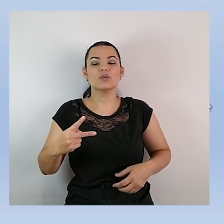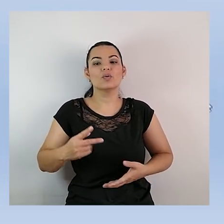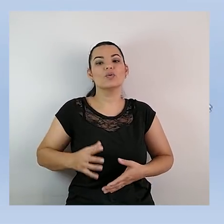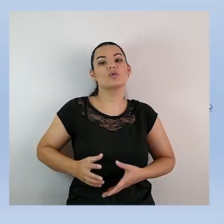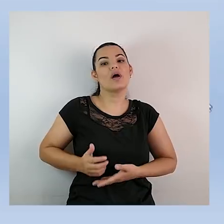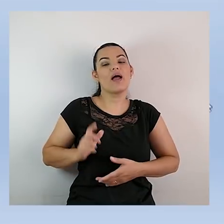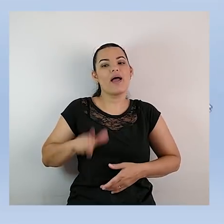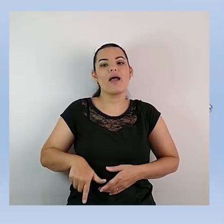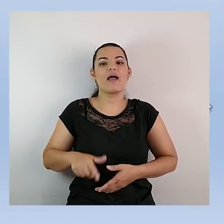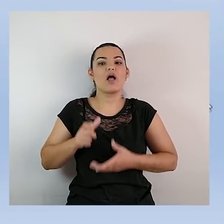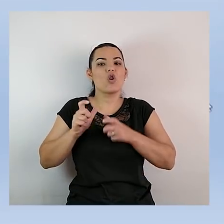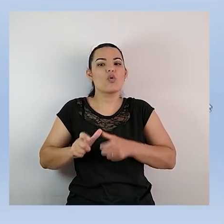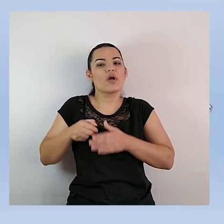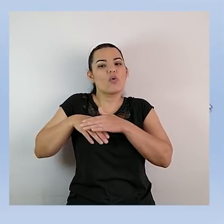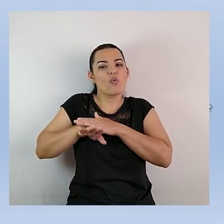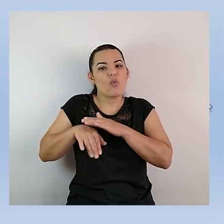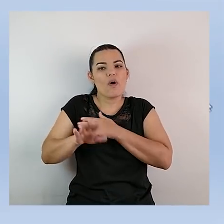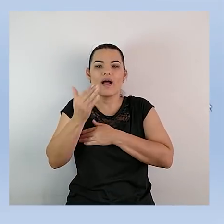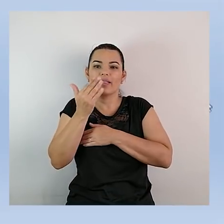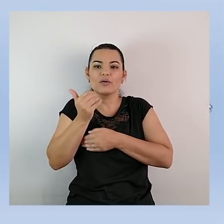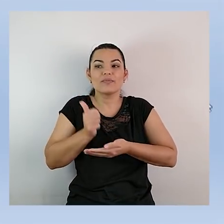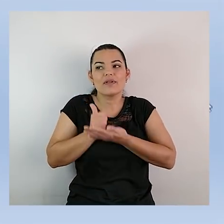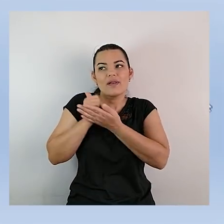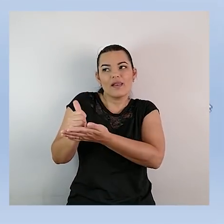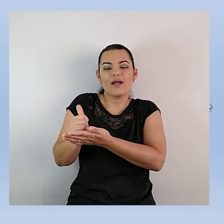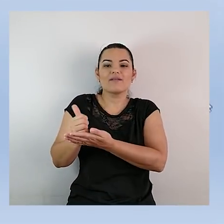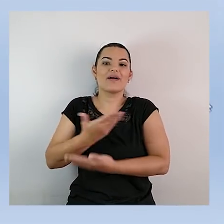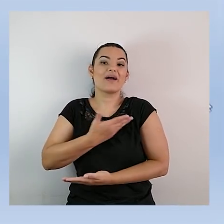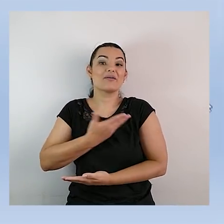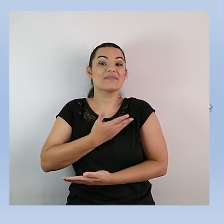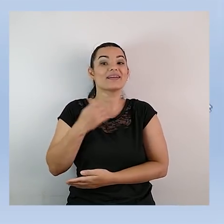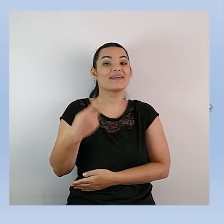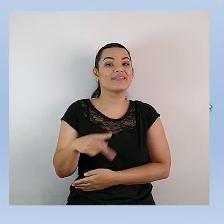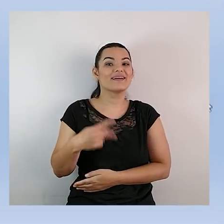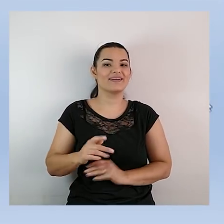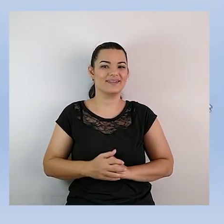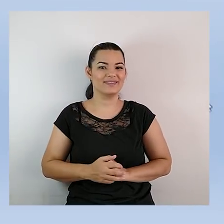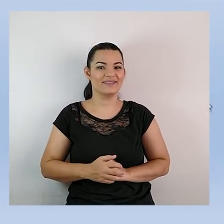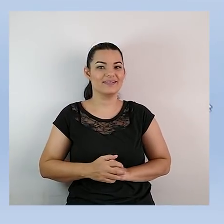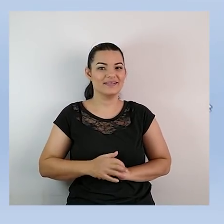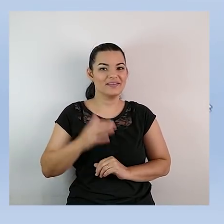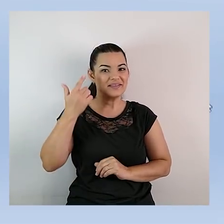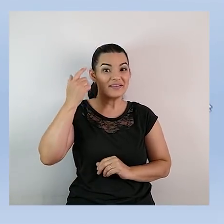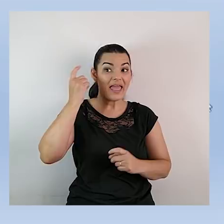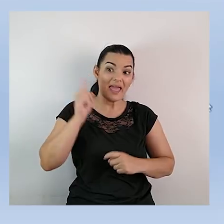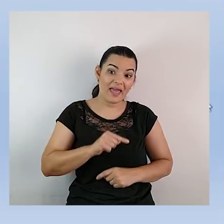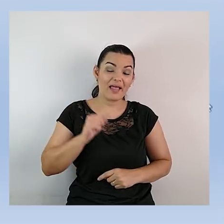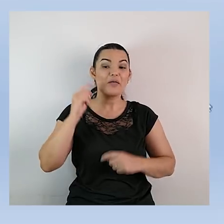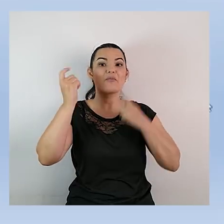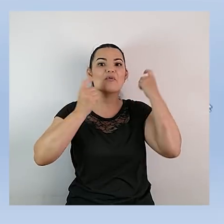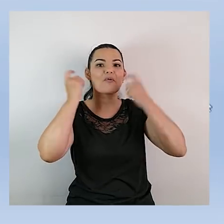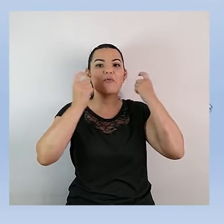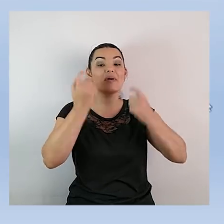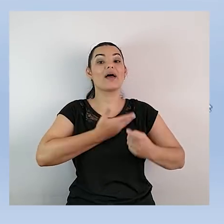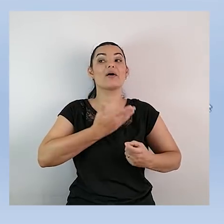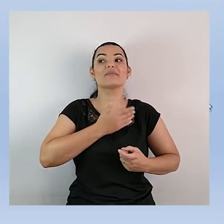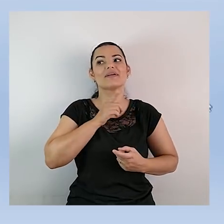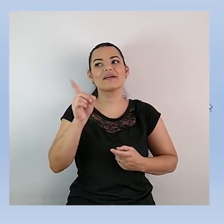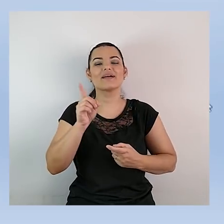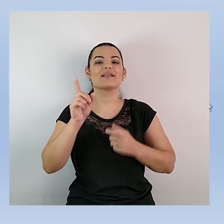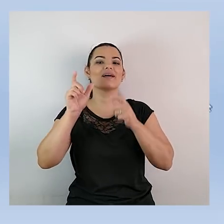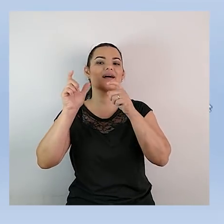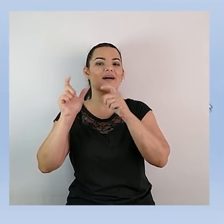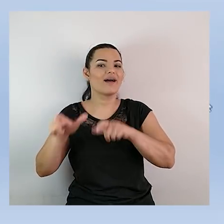de alimento para outras formigas. Interessante, né? Olha só como ela pensa naquelas que ficaram lá na colônia, lá